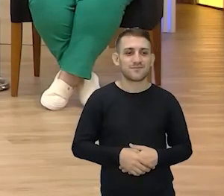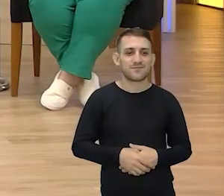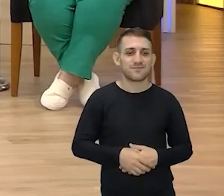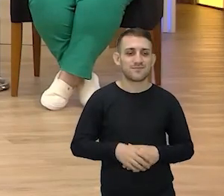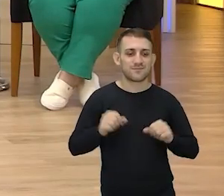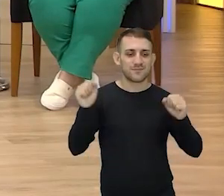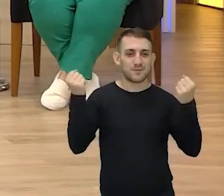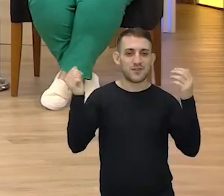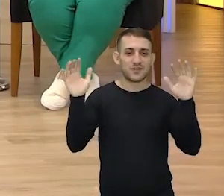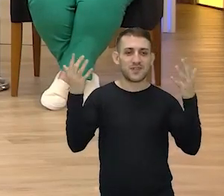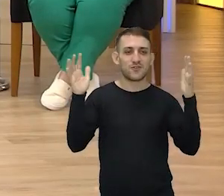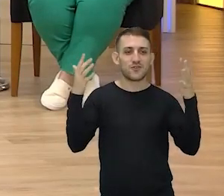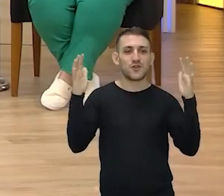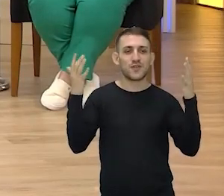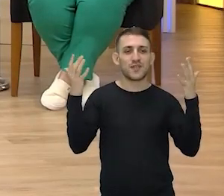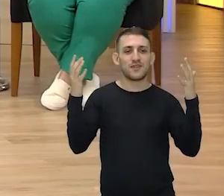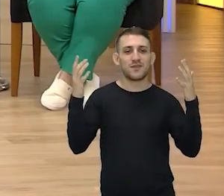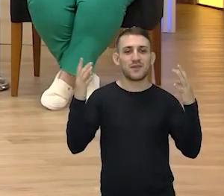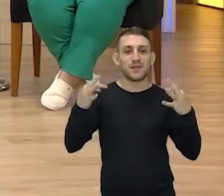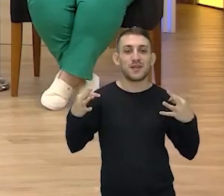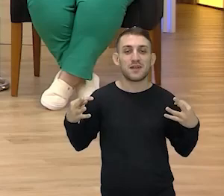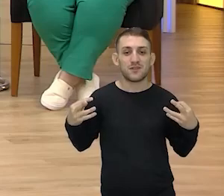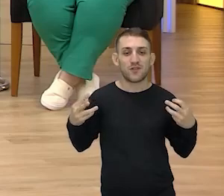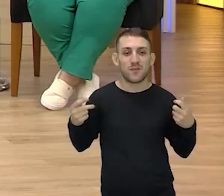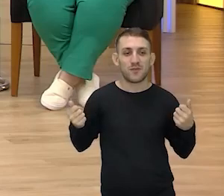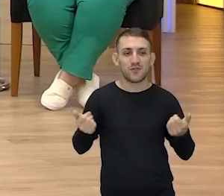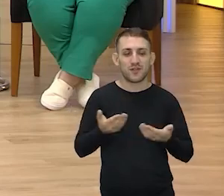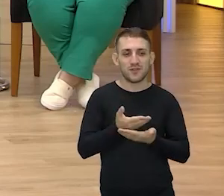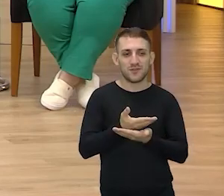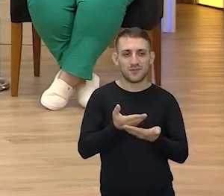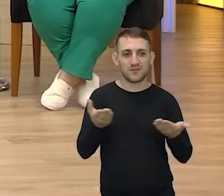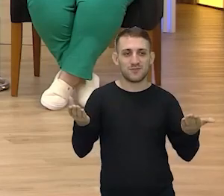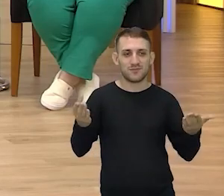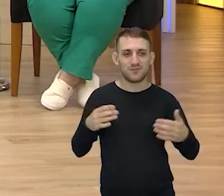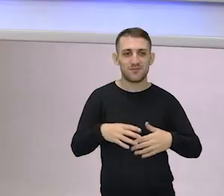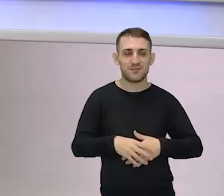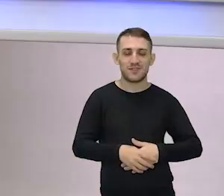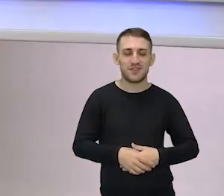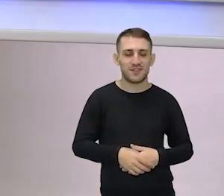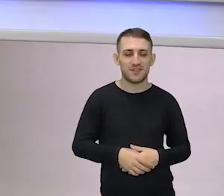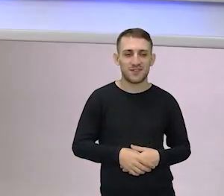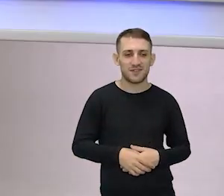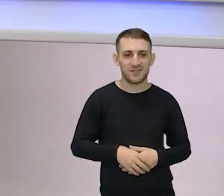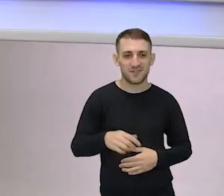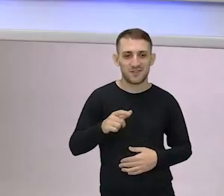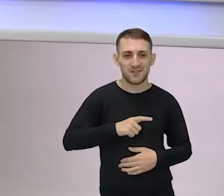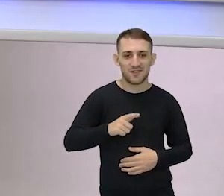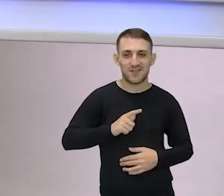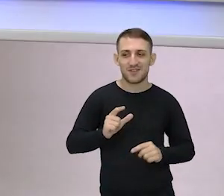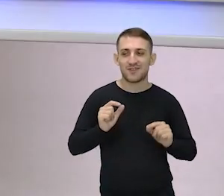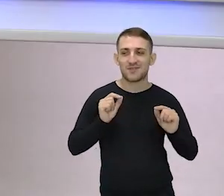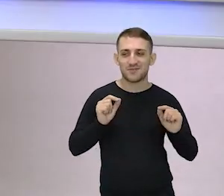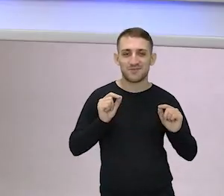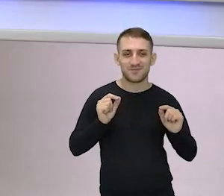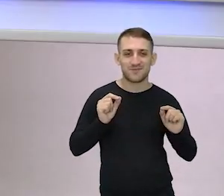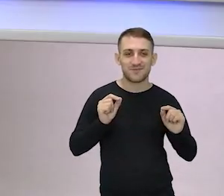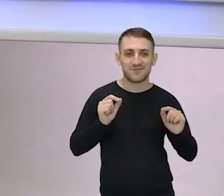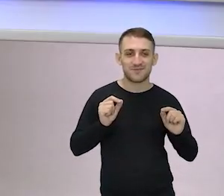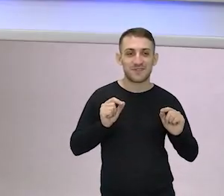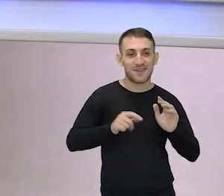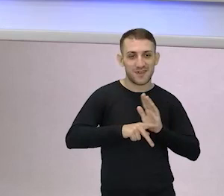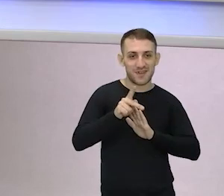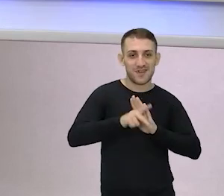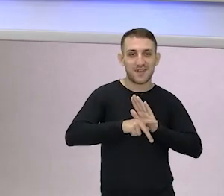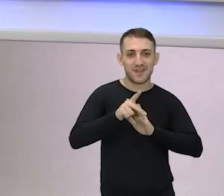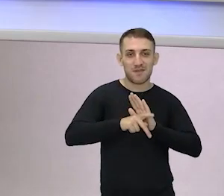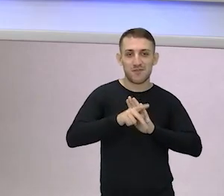Parabéns aí a todos os integrantes aí da equipe gestora, dos estudantes envolvidos nesse projeto.